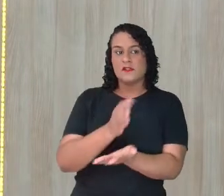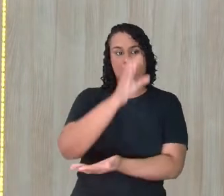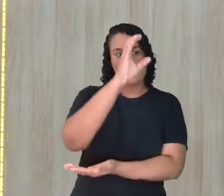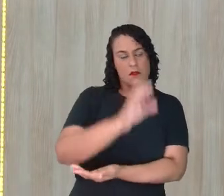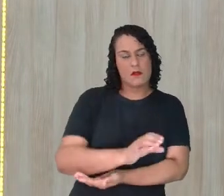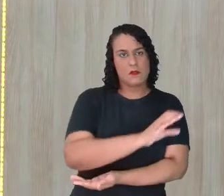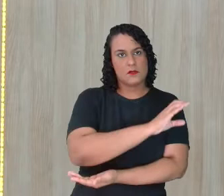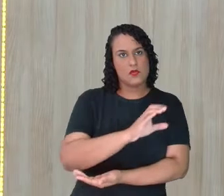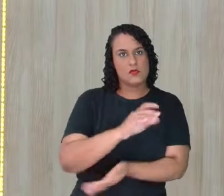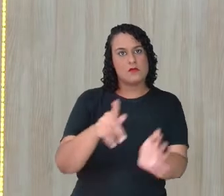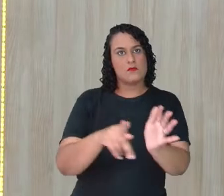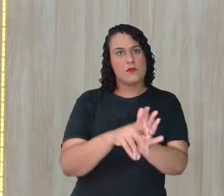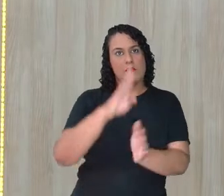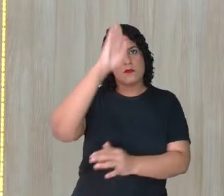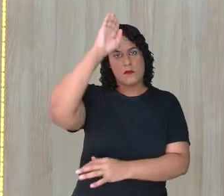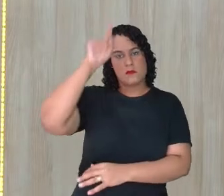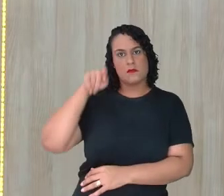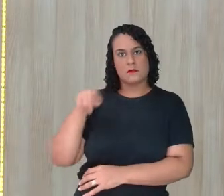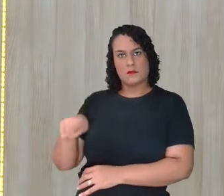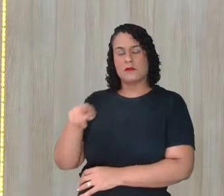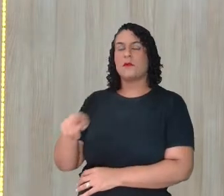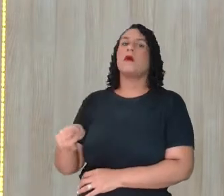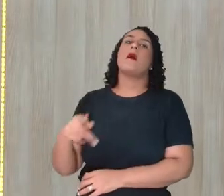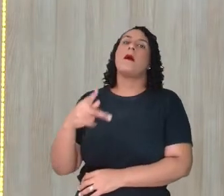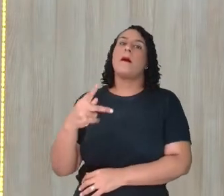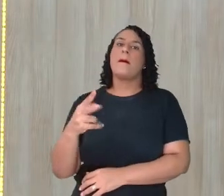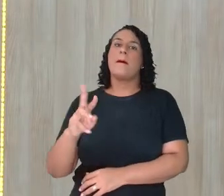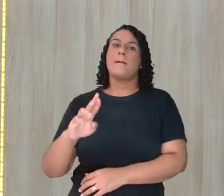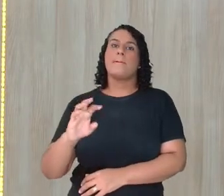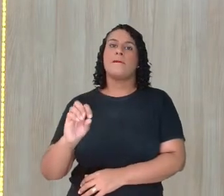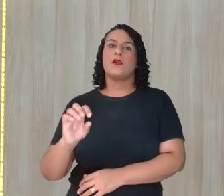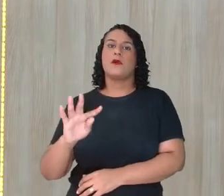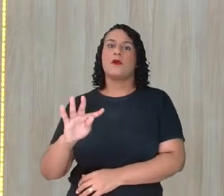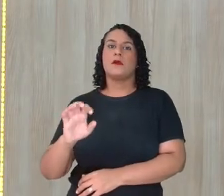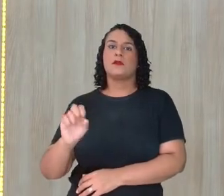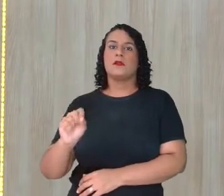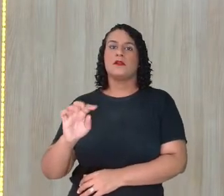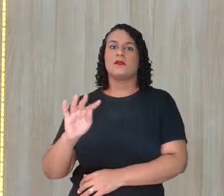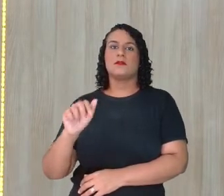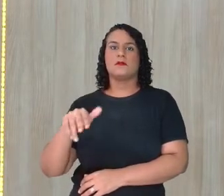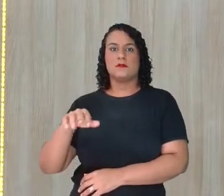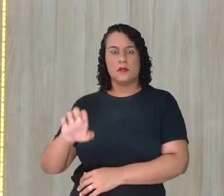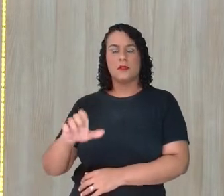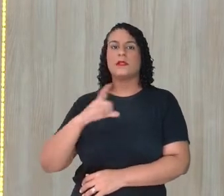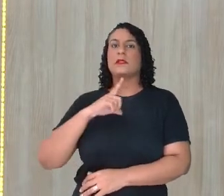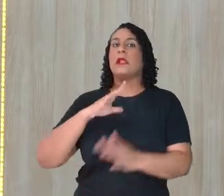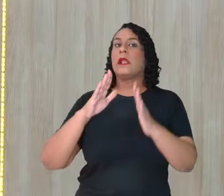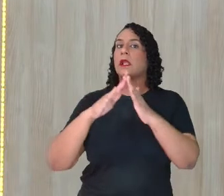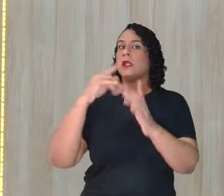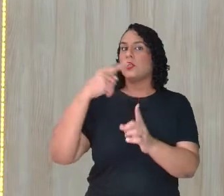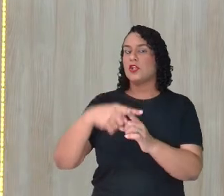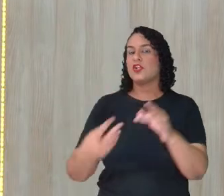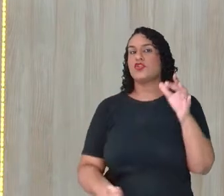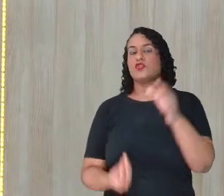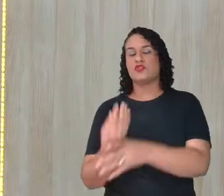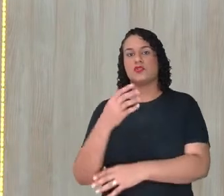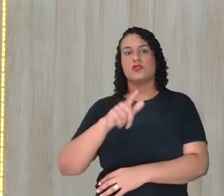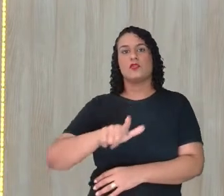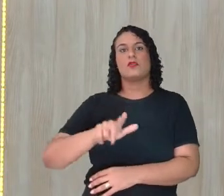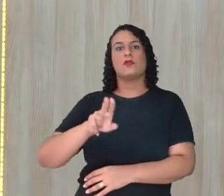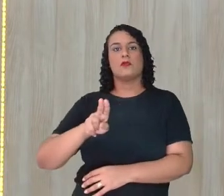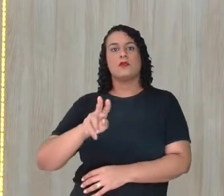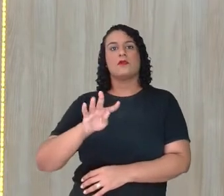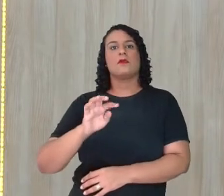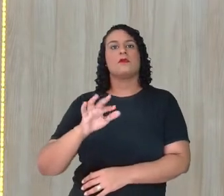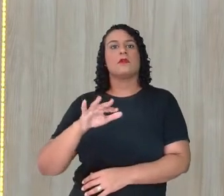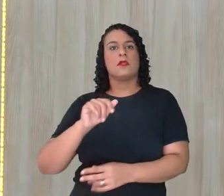católicos romanos e cristãos protestantes, né? Dentre eles surge aí então a igreja luterana, entre outras igrejas, a